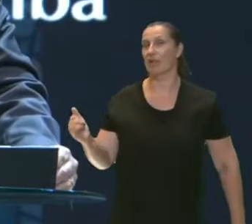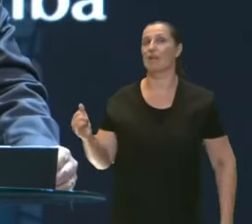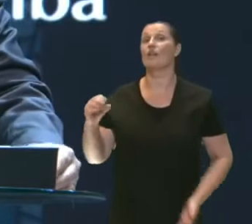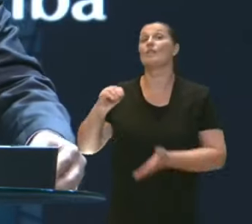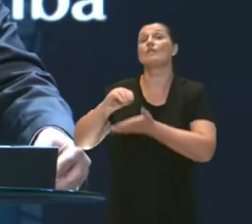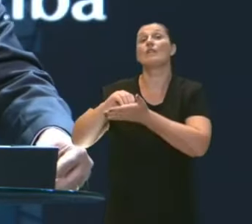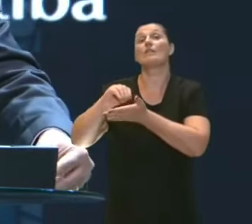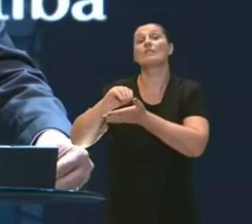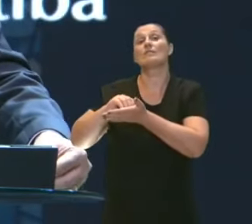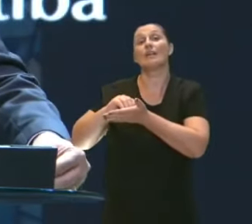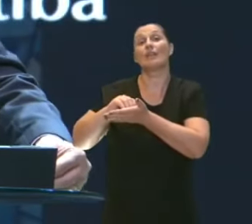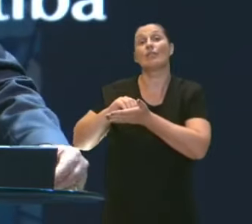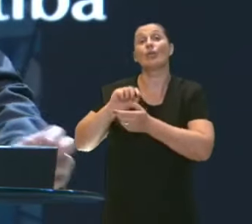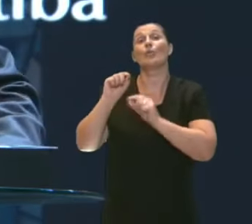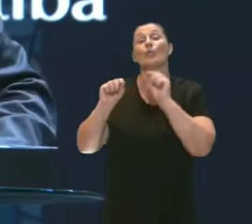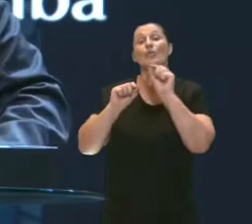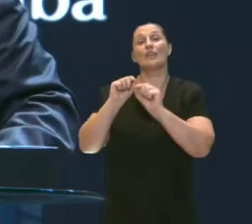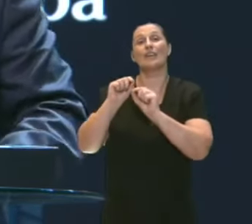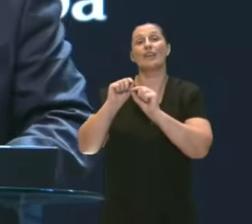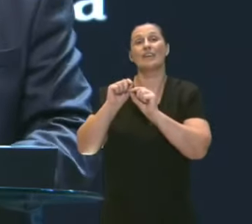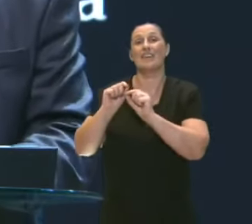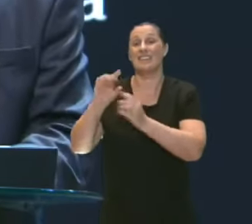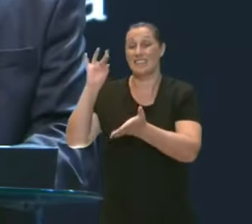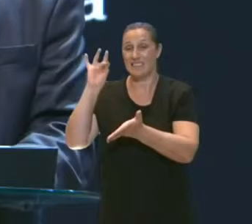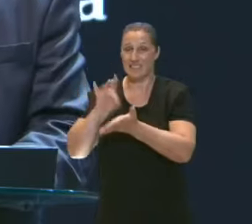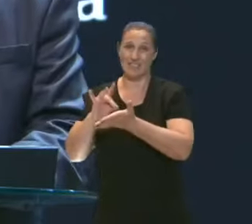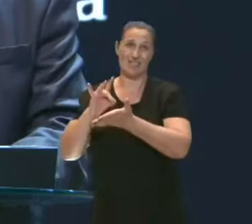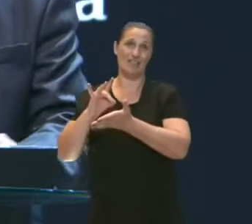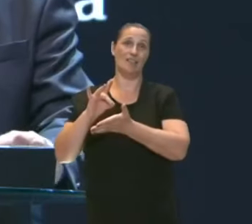faltava sinceridade no coração dos irmãos.